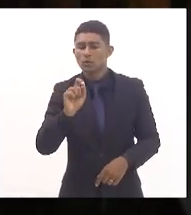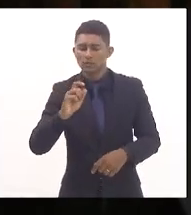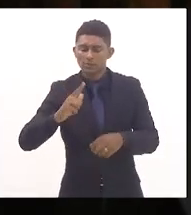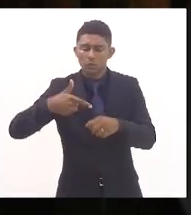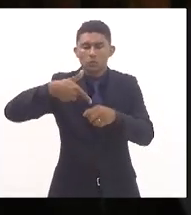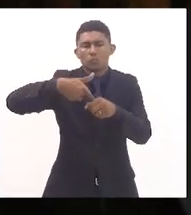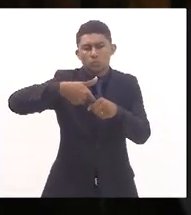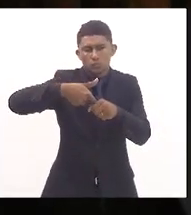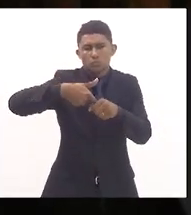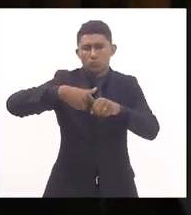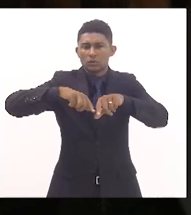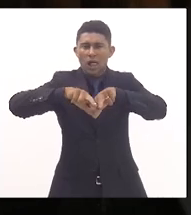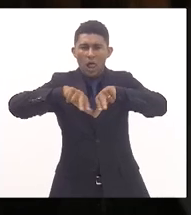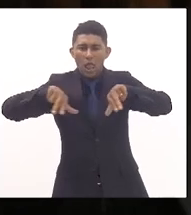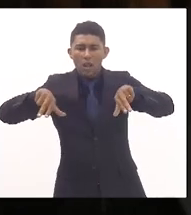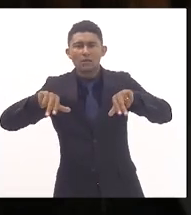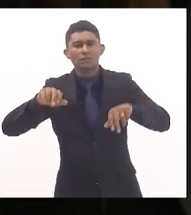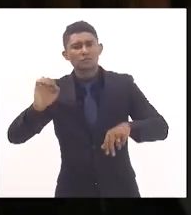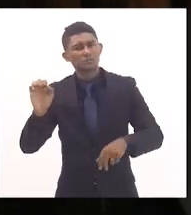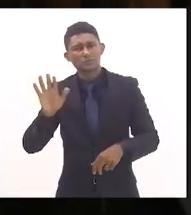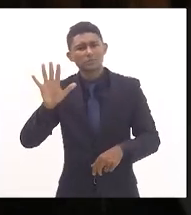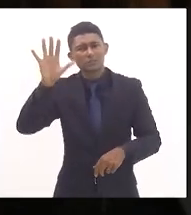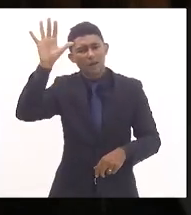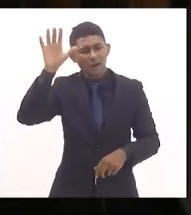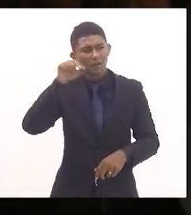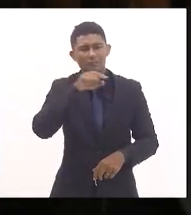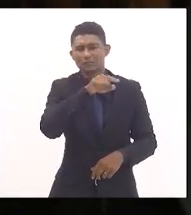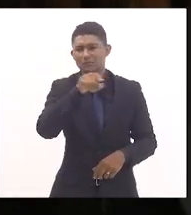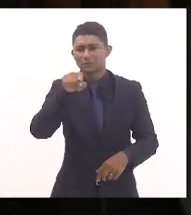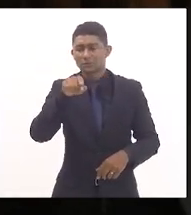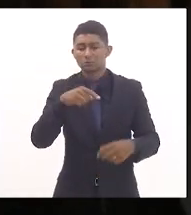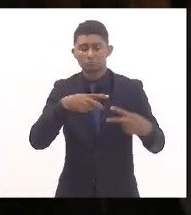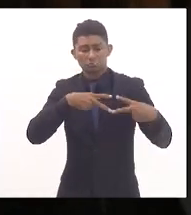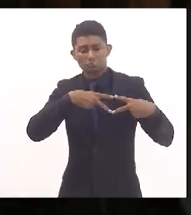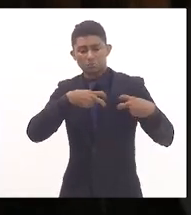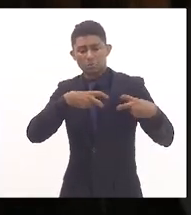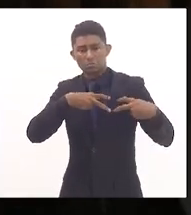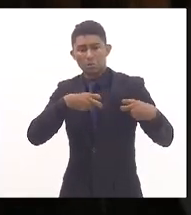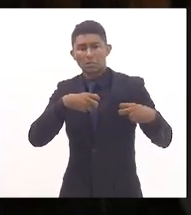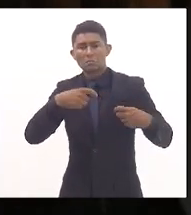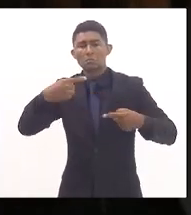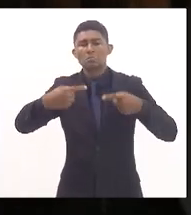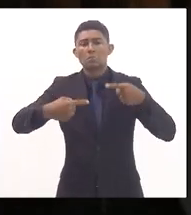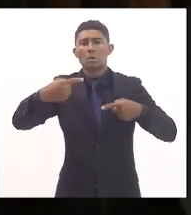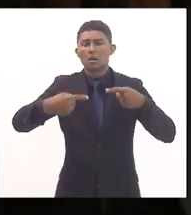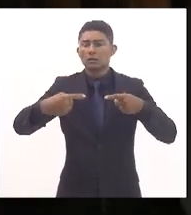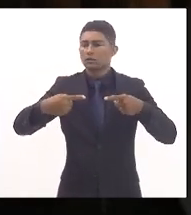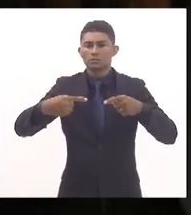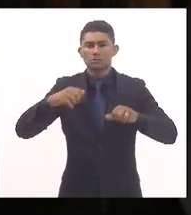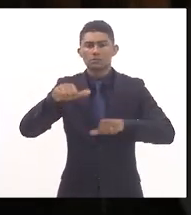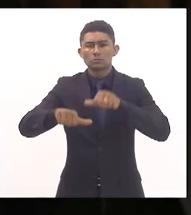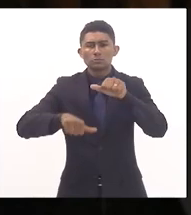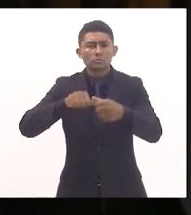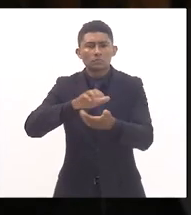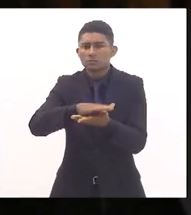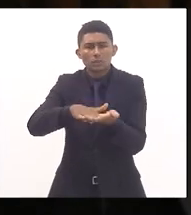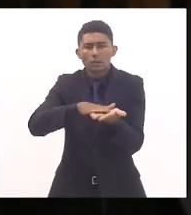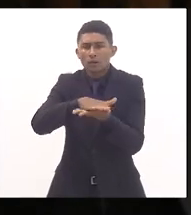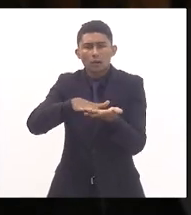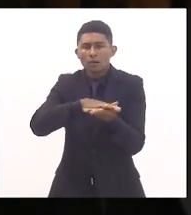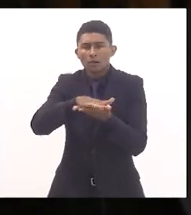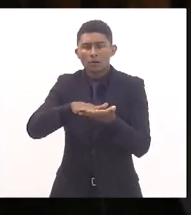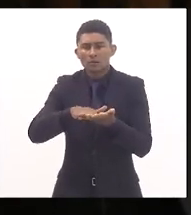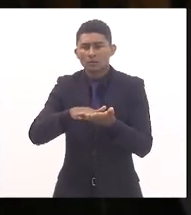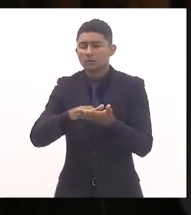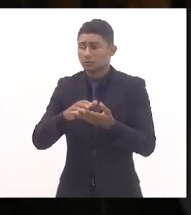combustível e a Petrobras no amor da sua política o distribui